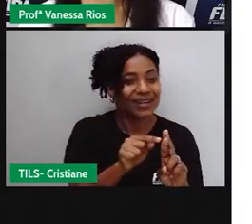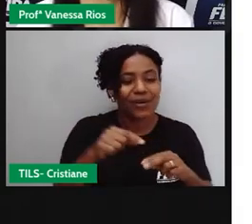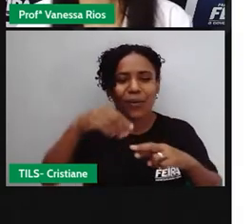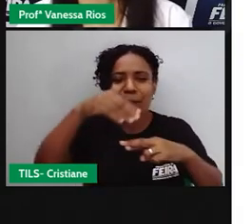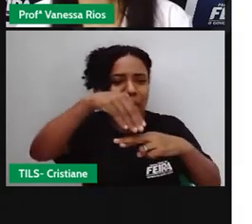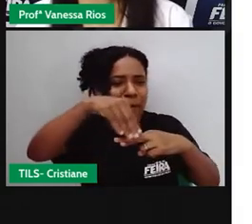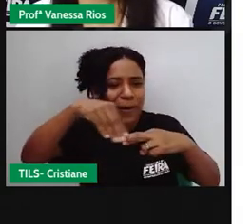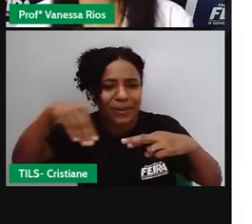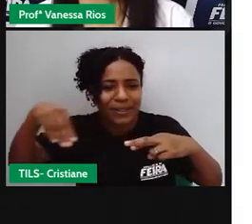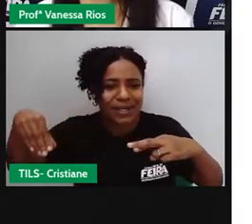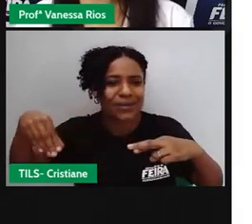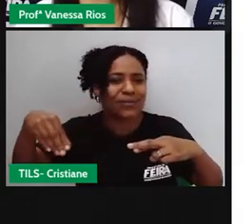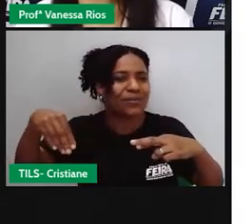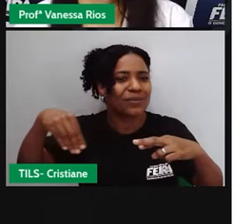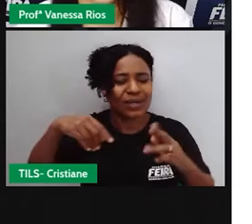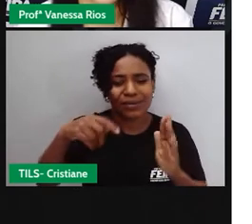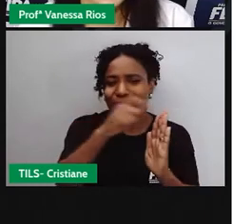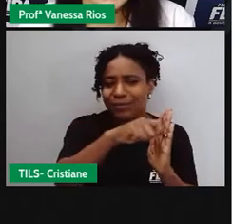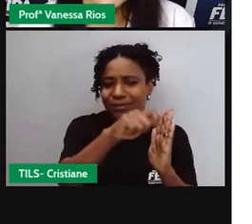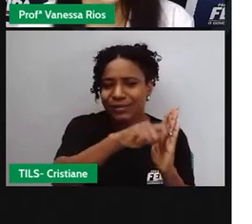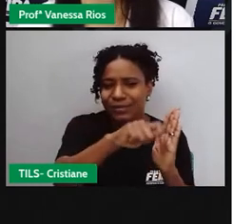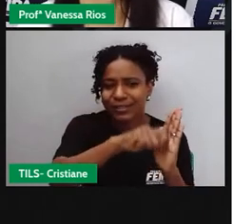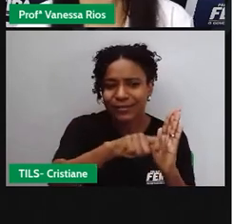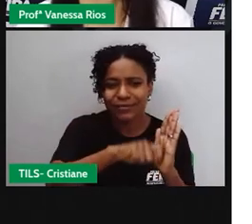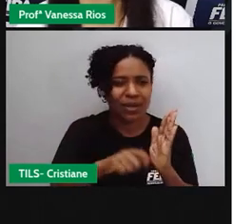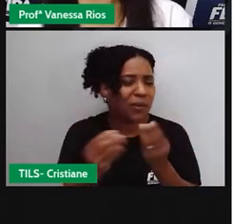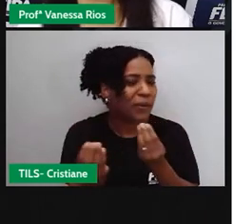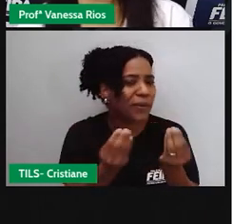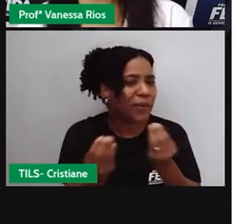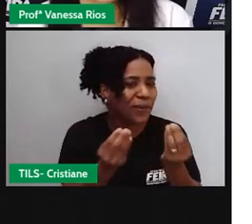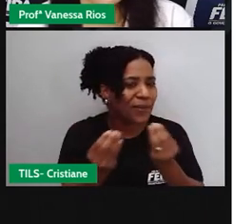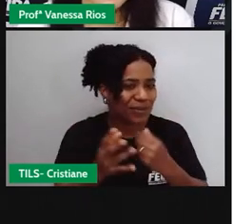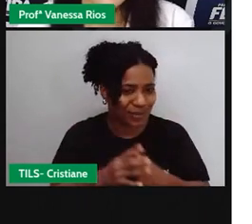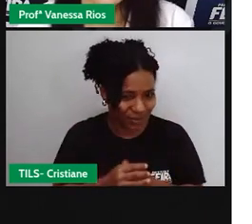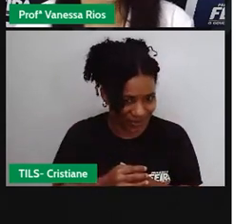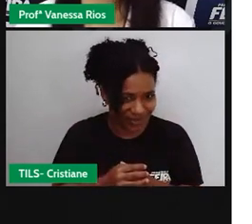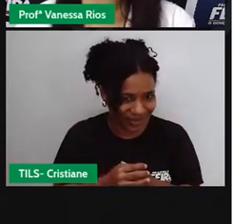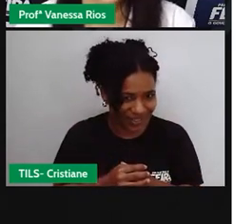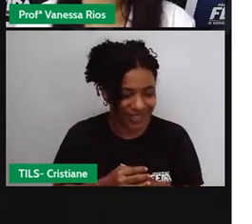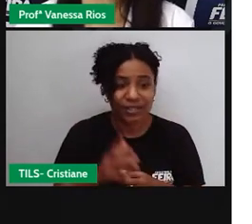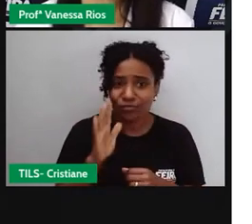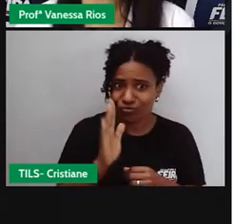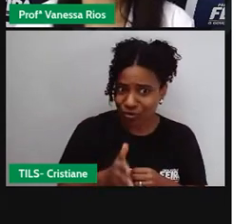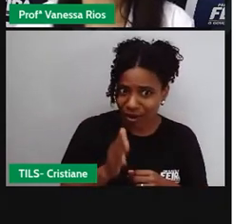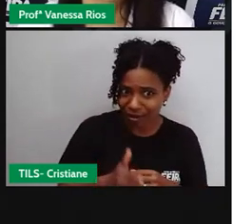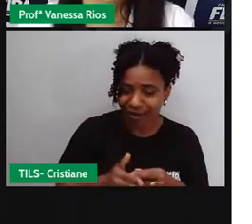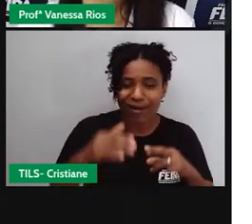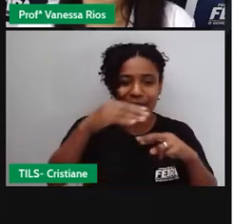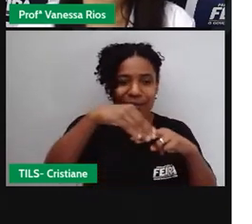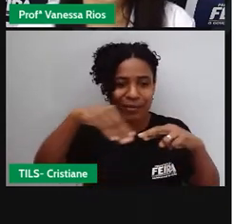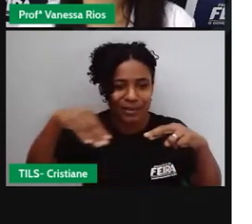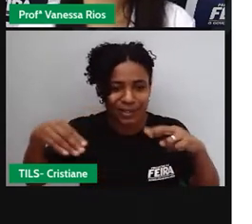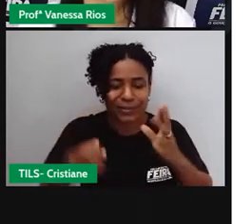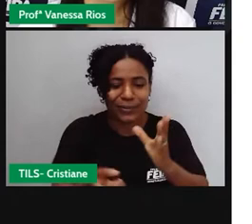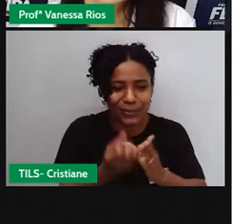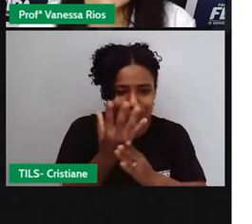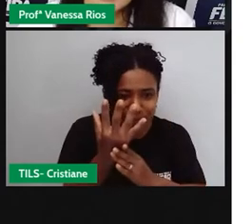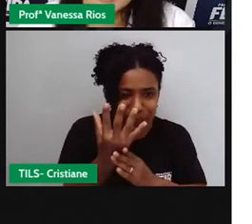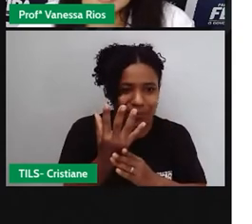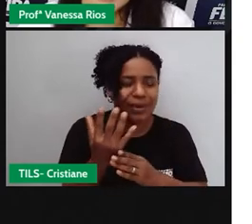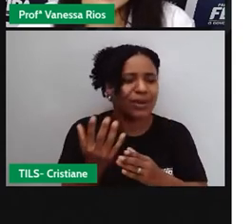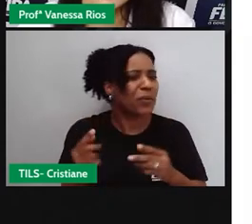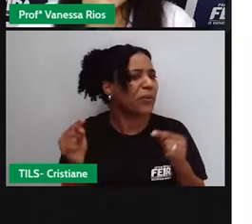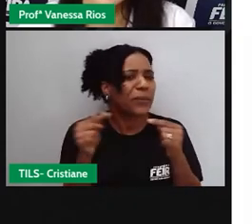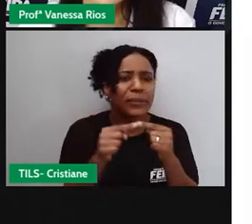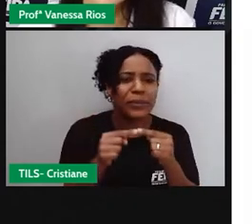um cordel. A gente já estudou sua origem, já sabe o que significa, já observou também como é que ele se